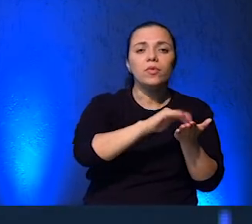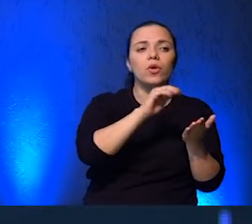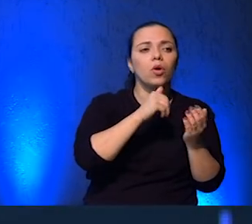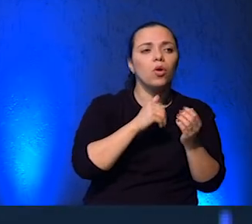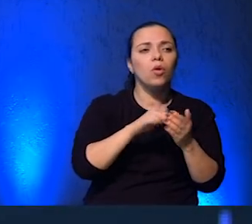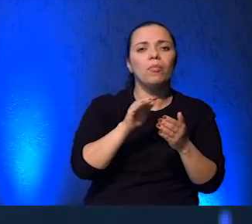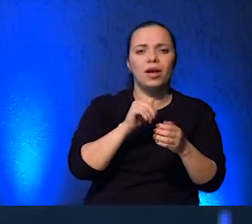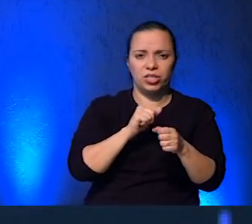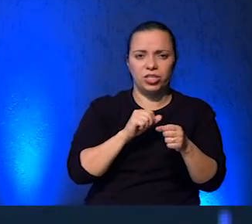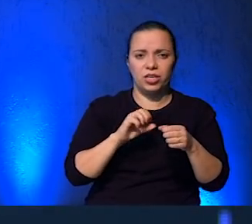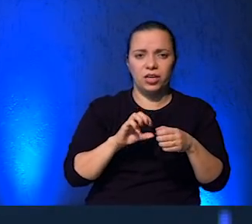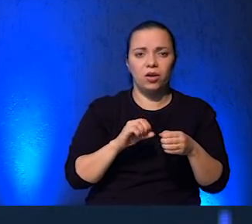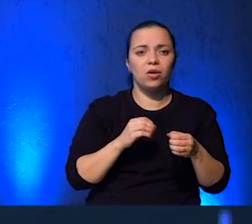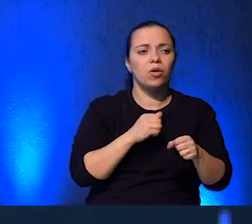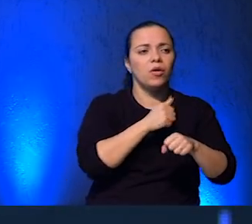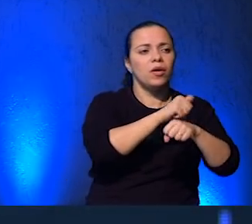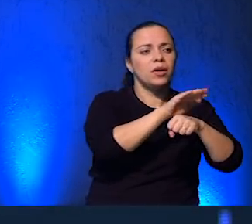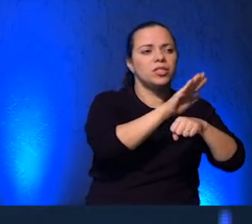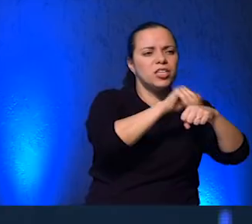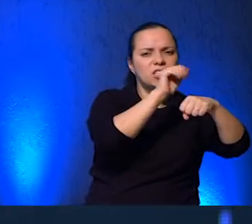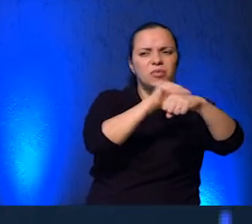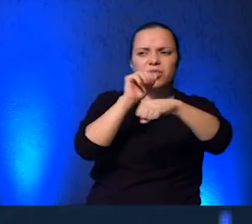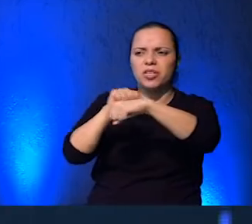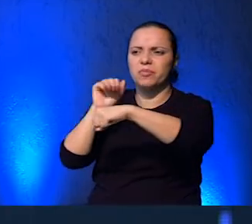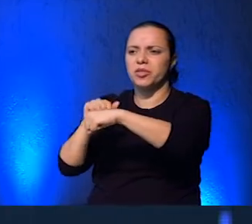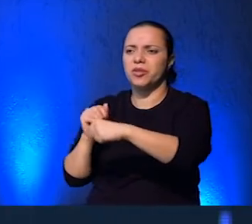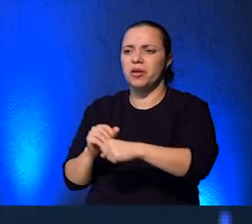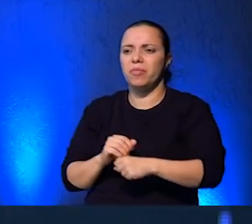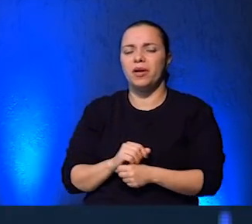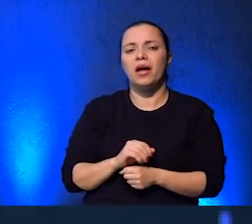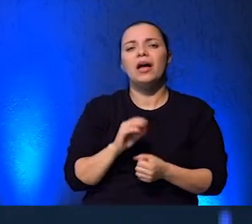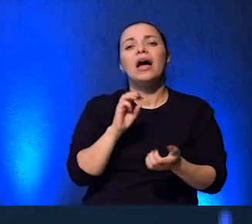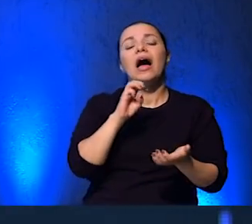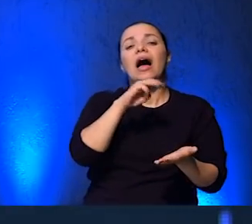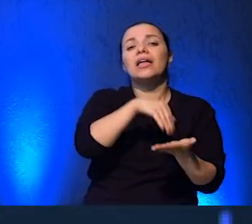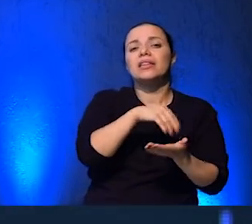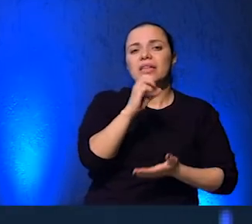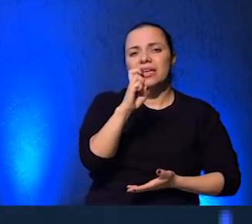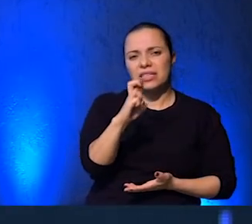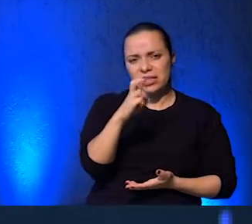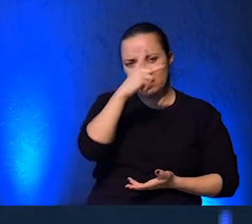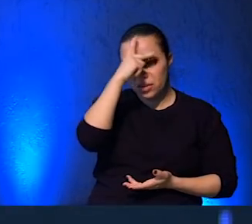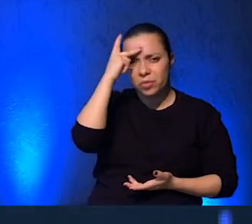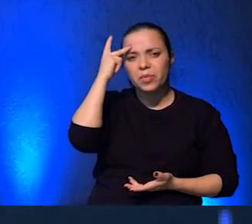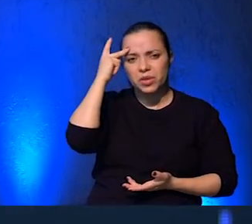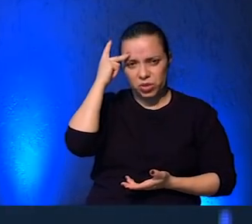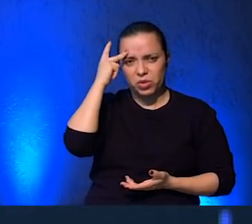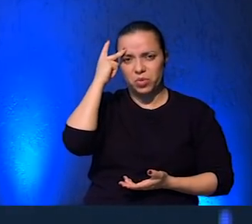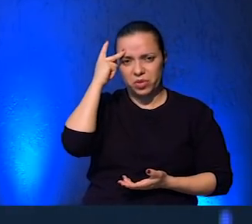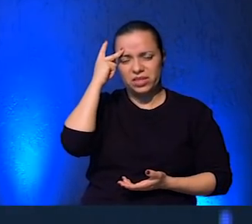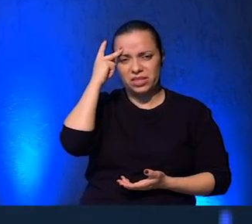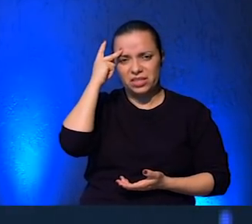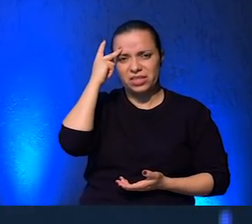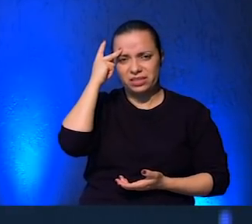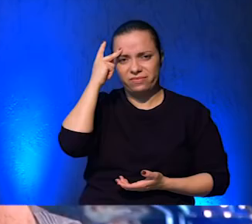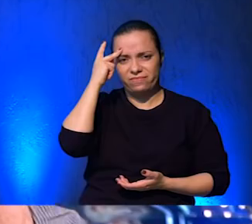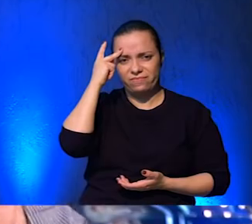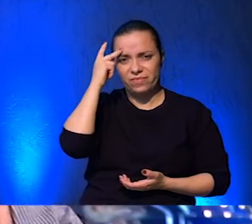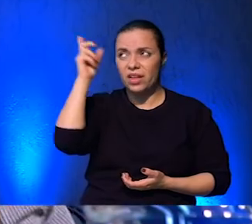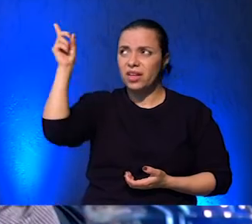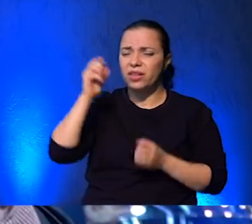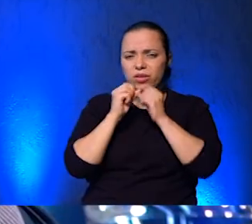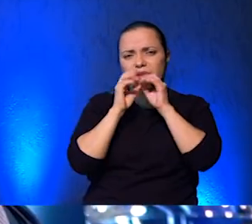essa mensagem compartilha o link dessa palavra dessa desse culto com cinco pessoas pelo menos deus vai te abençoar